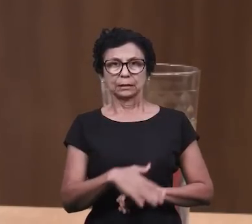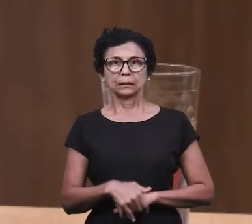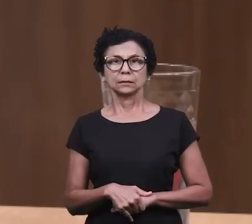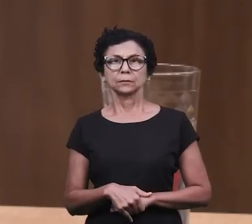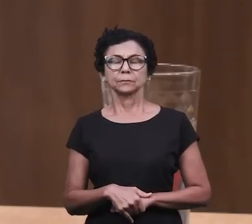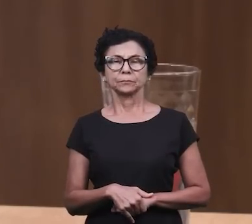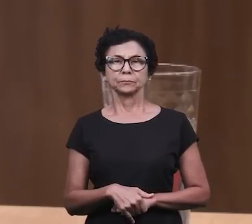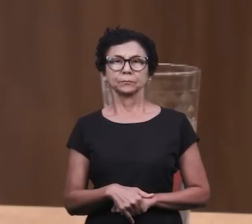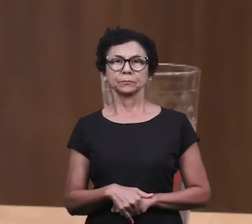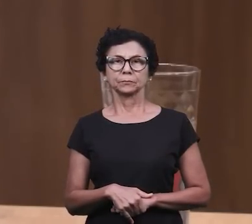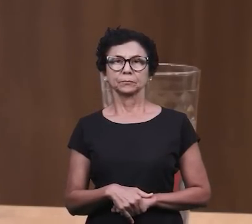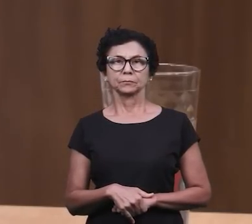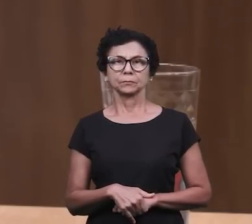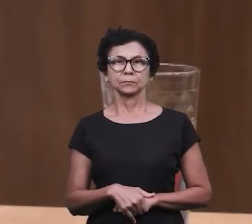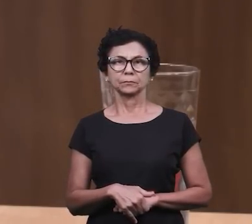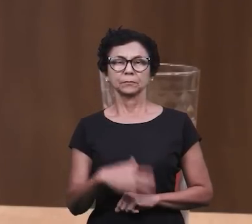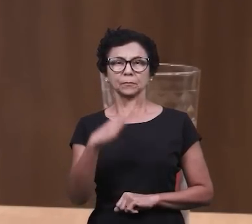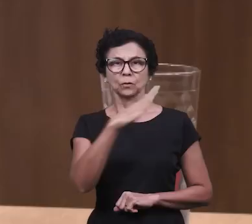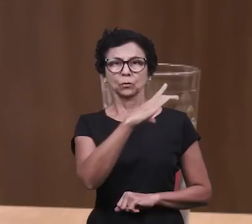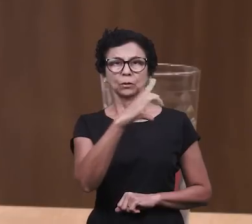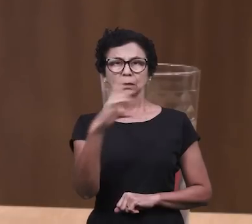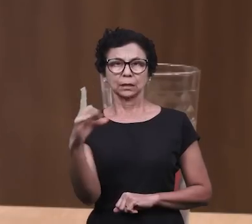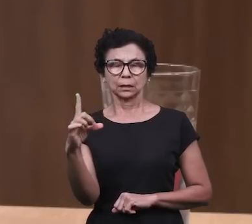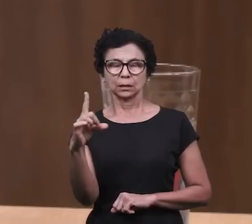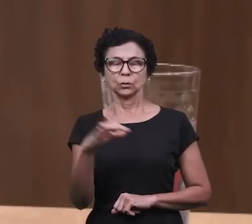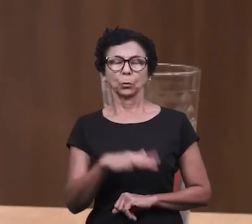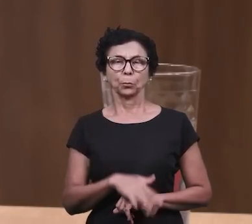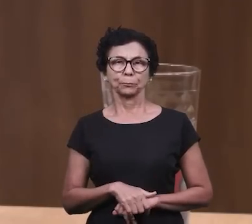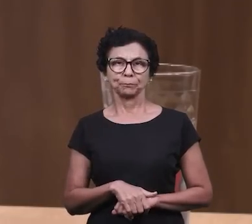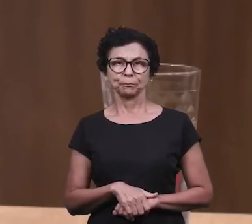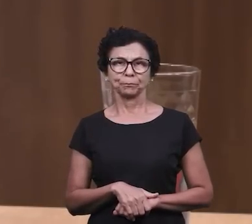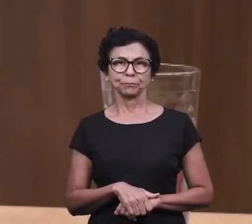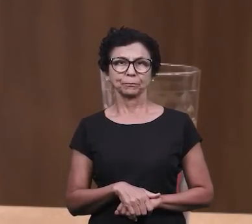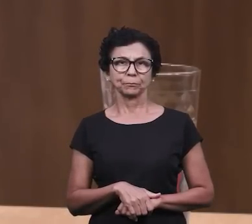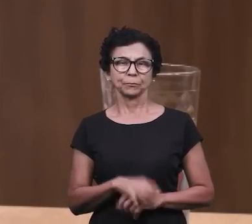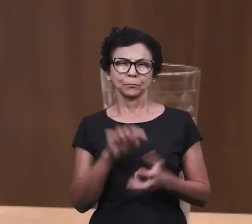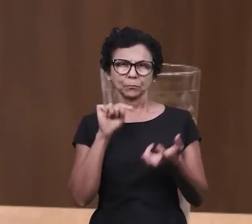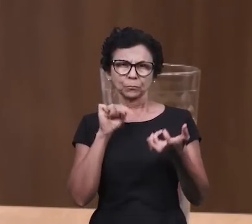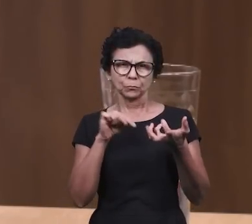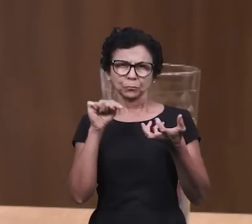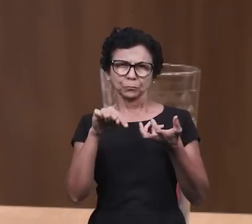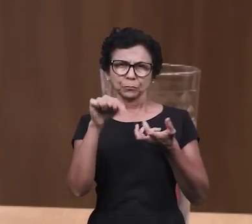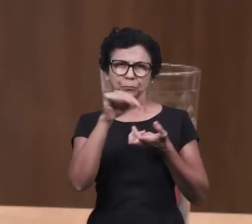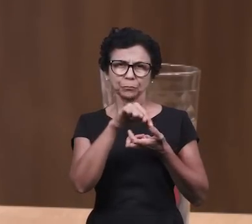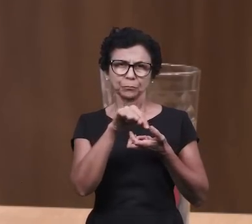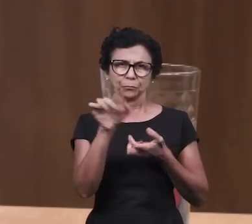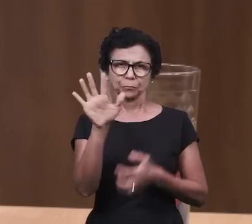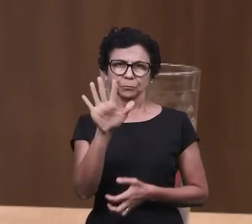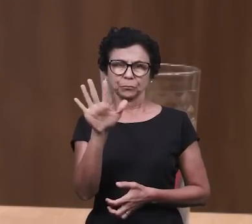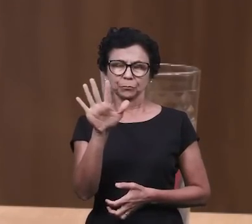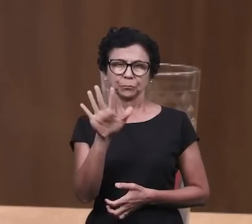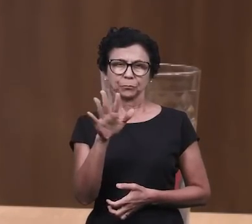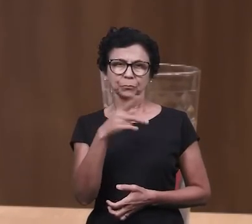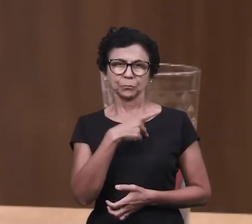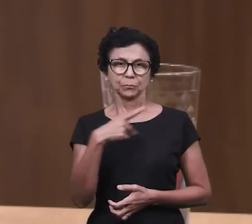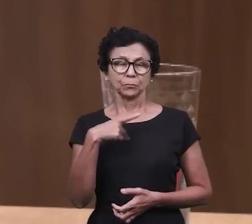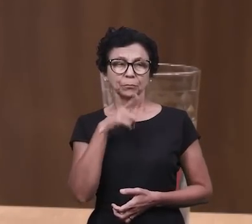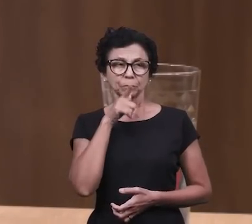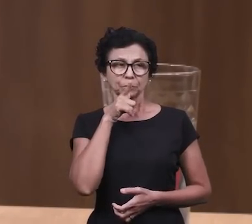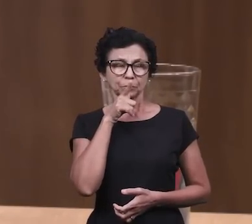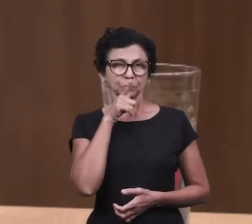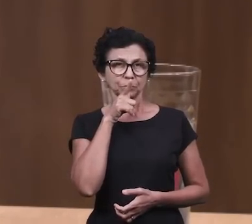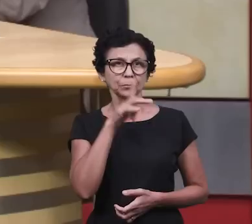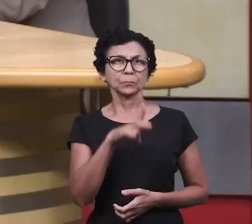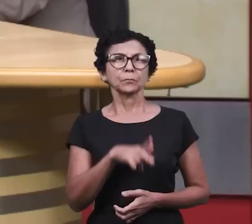coordenador de todas as nossas igrejas ali naquele continente é o pastor Gilson Souza. Pastor